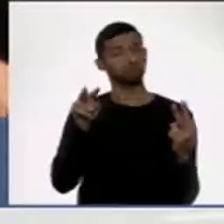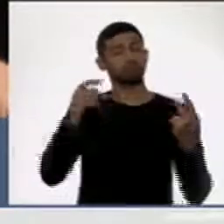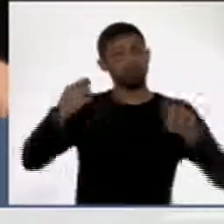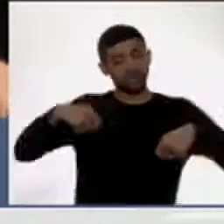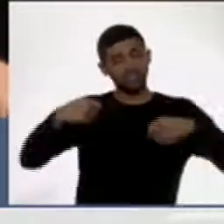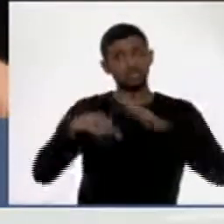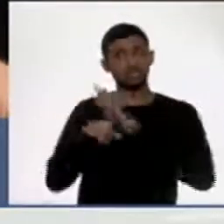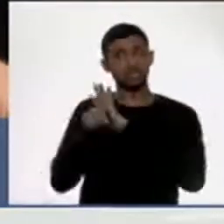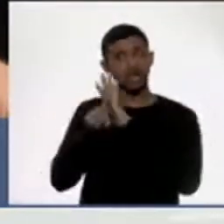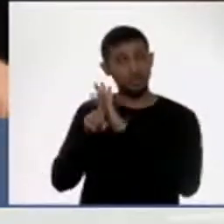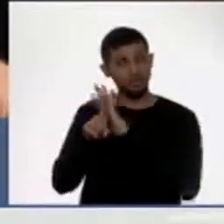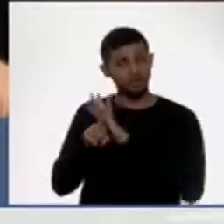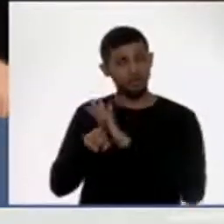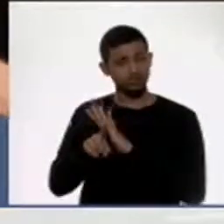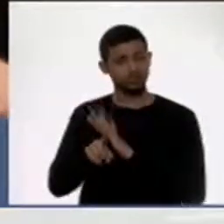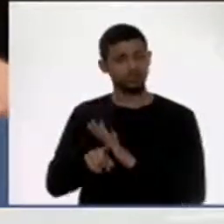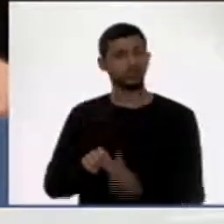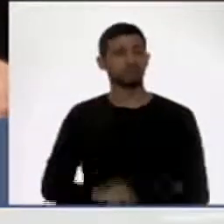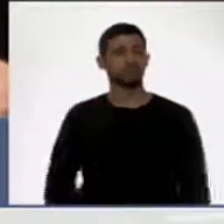investigar,